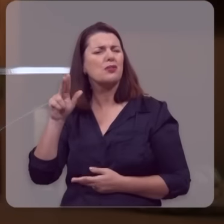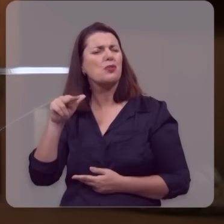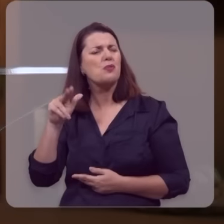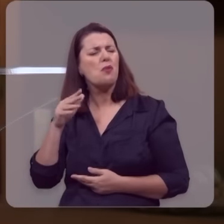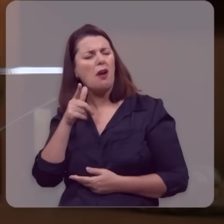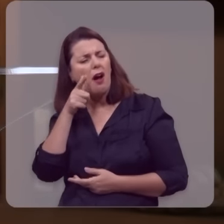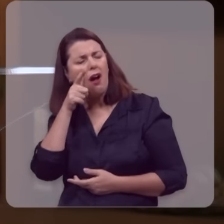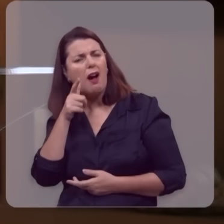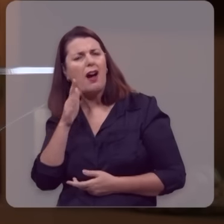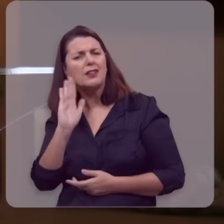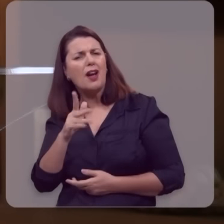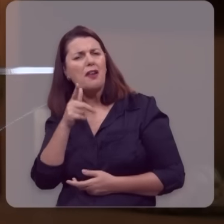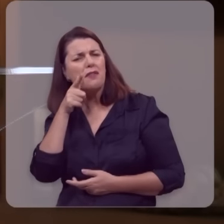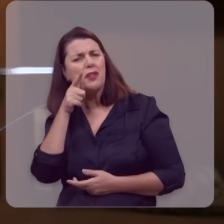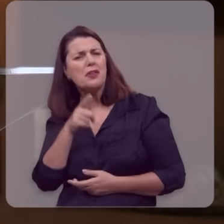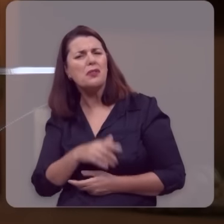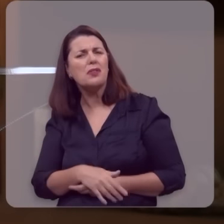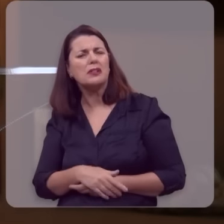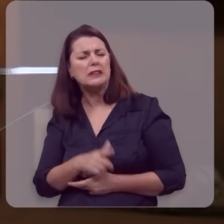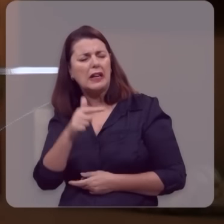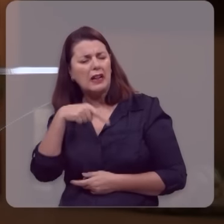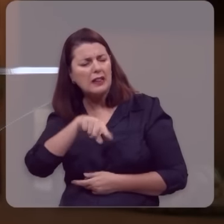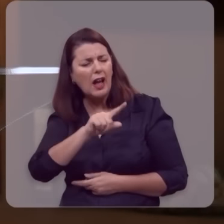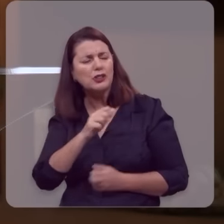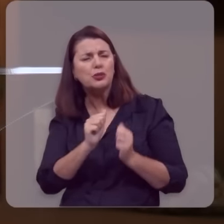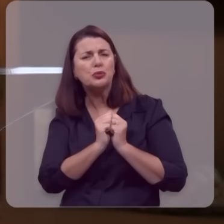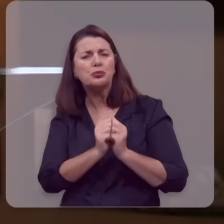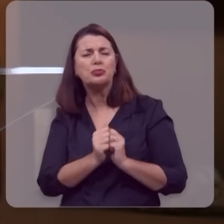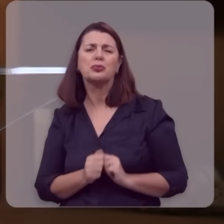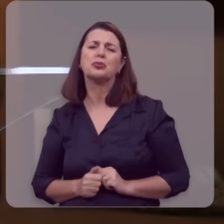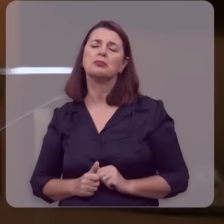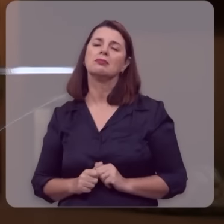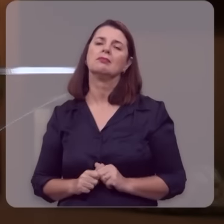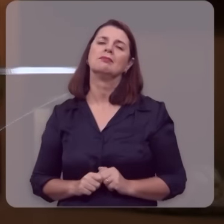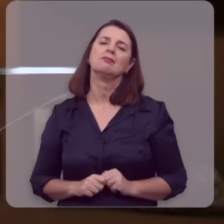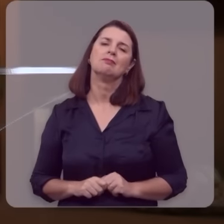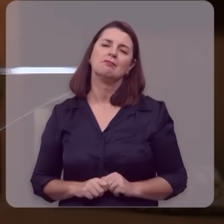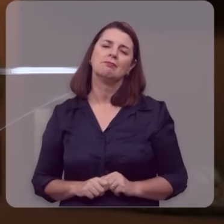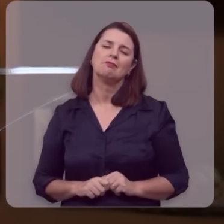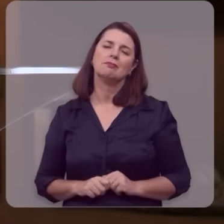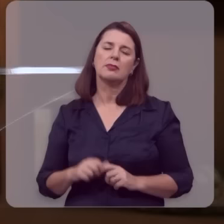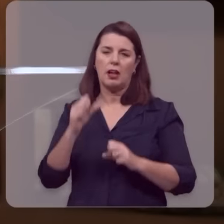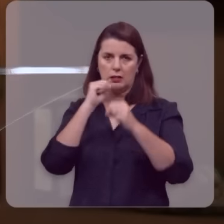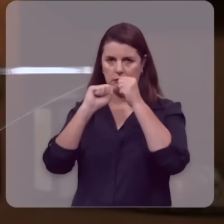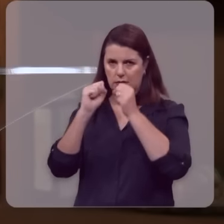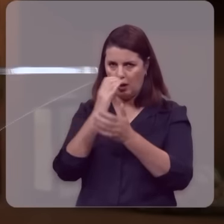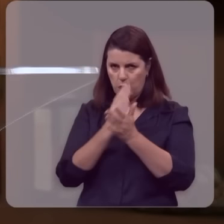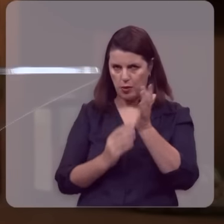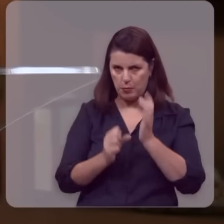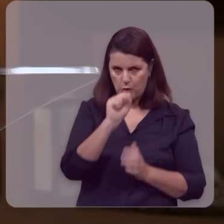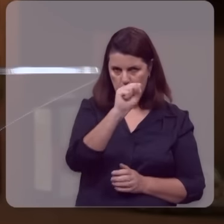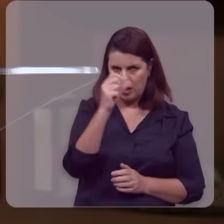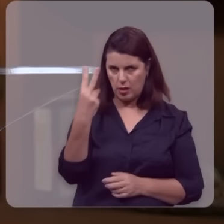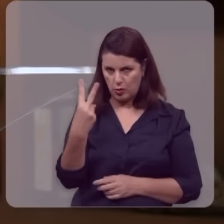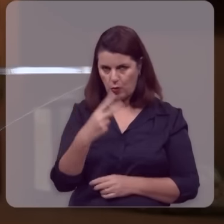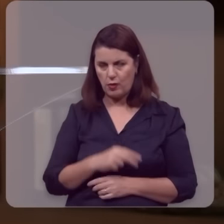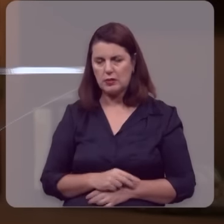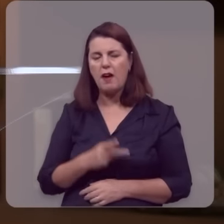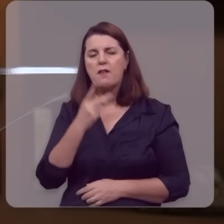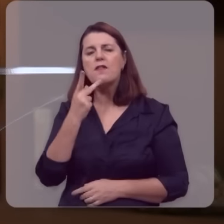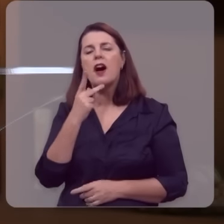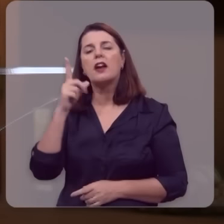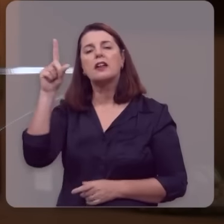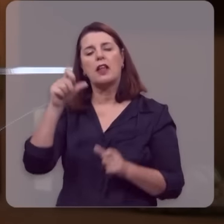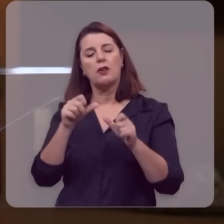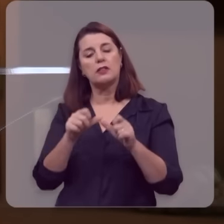não esteja lá literalmente lá Salmo 82 diz que